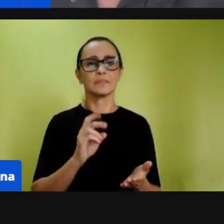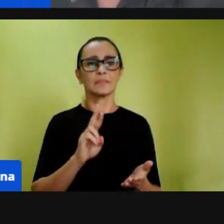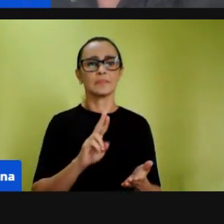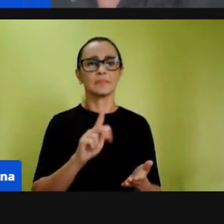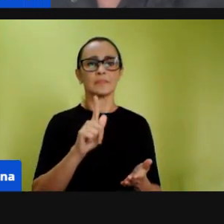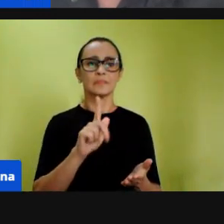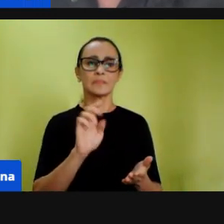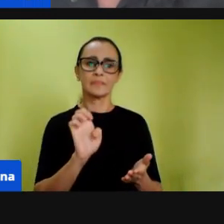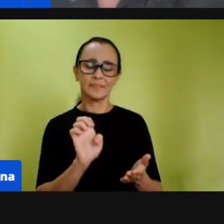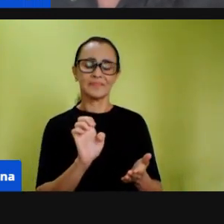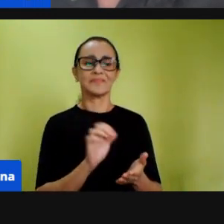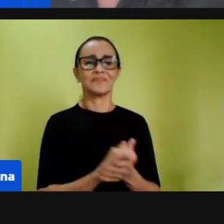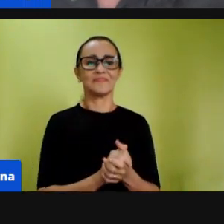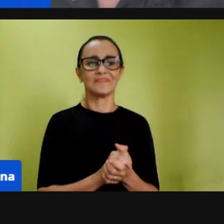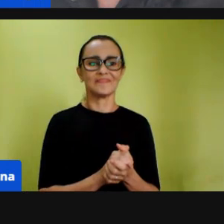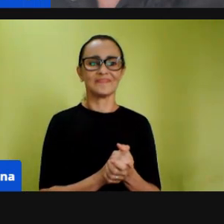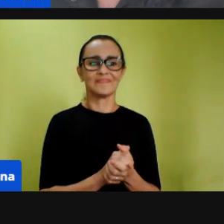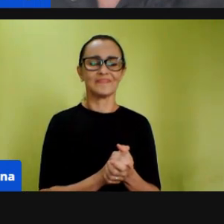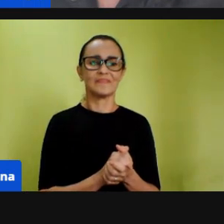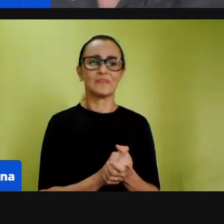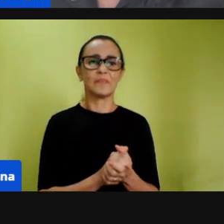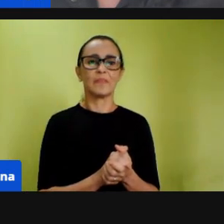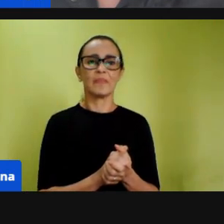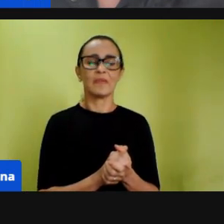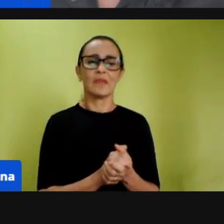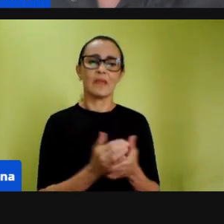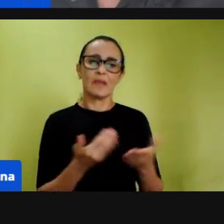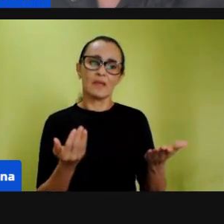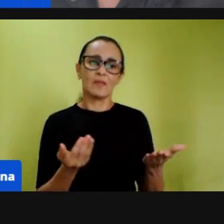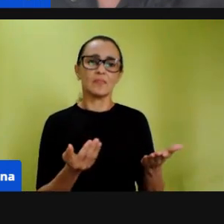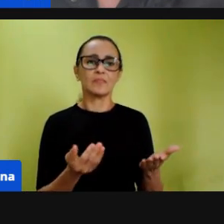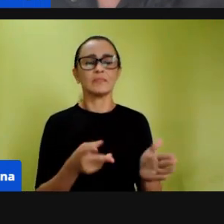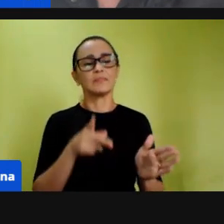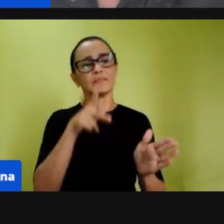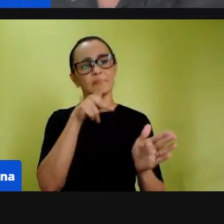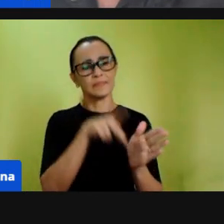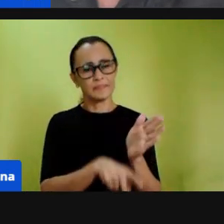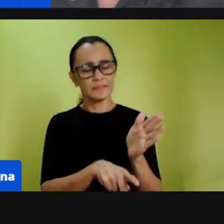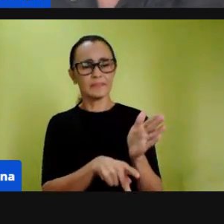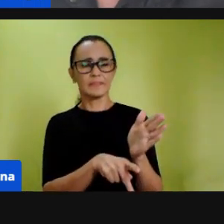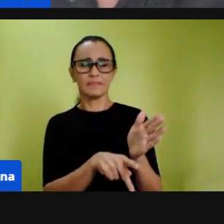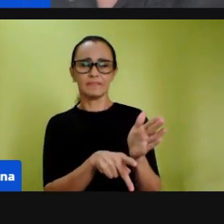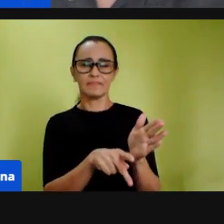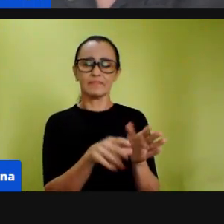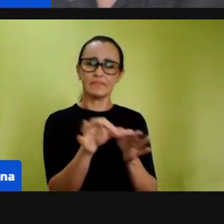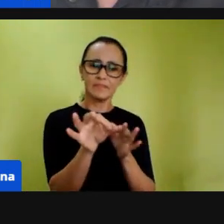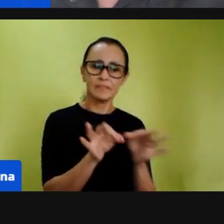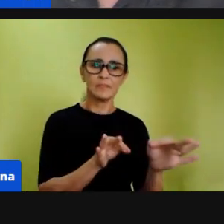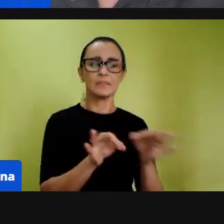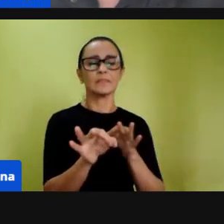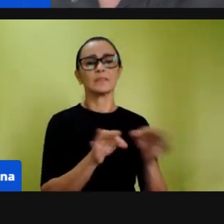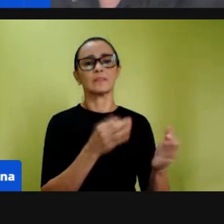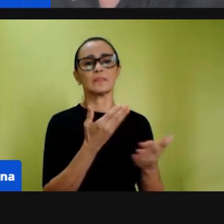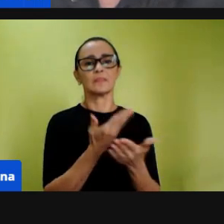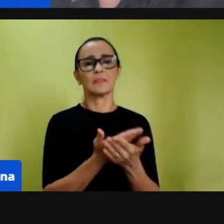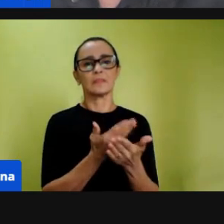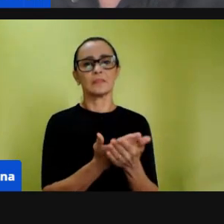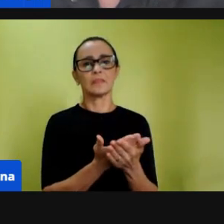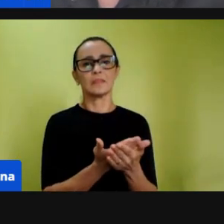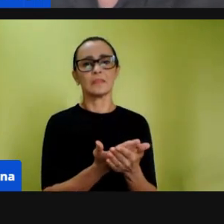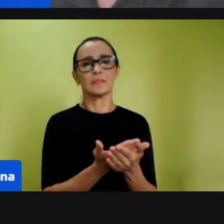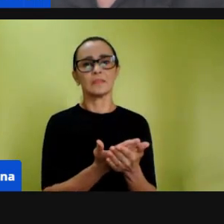Muito bem. Bom, planejar, né, fazer o planejamento das aulas em ambiente escolar já